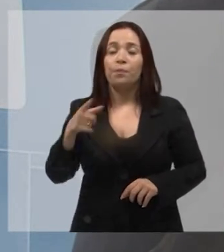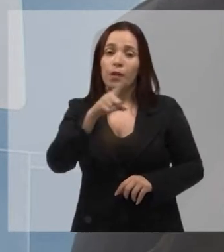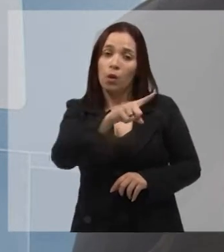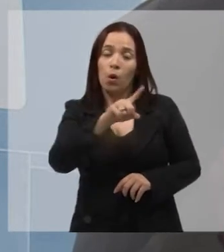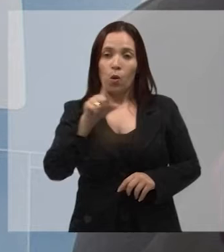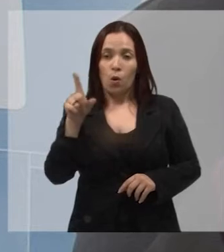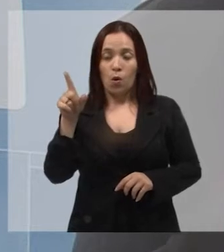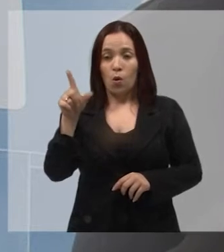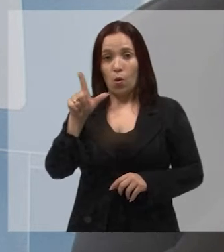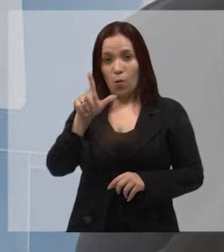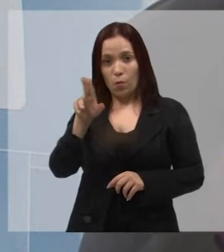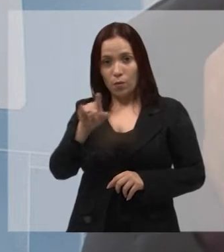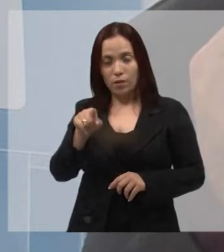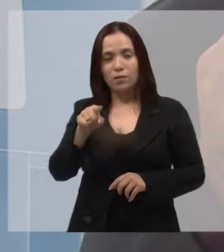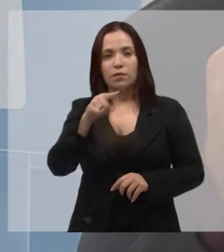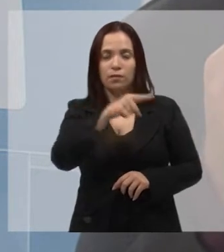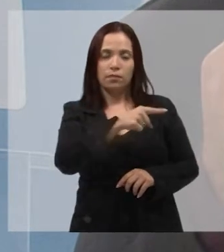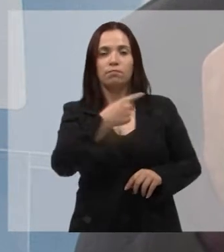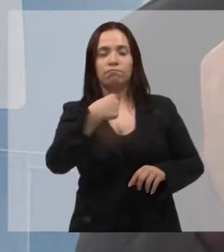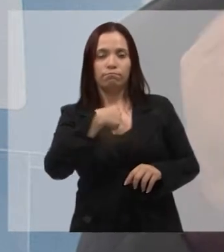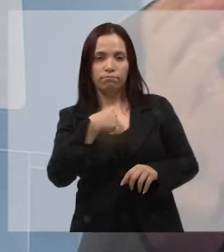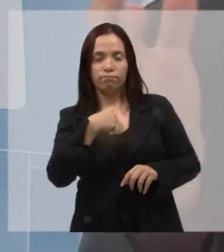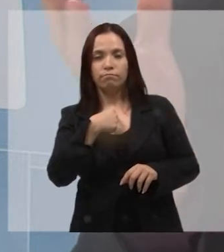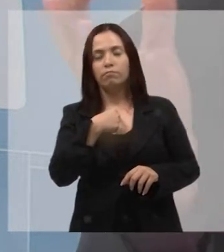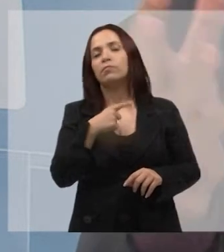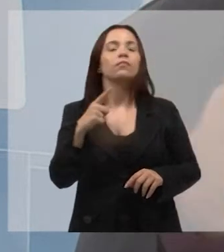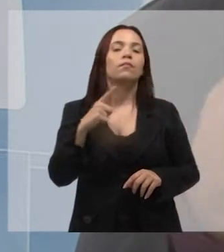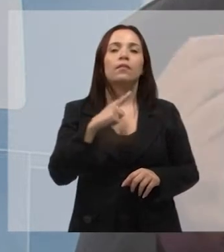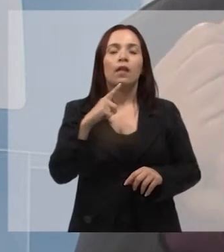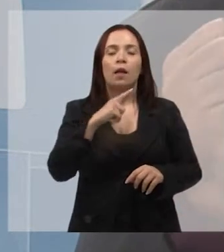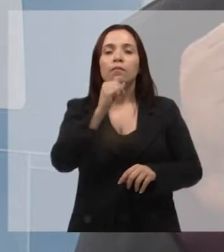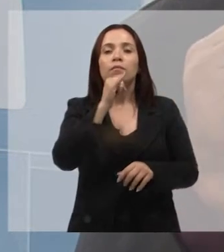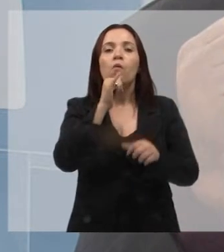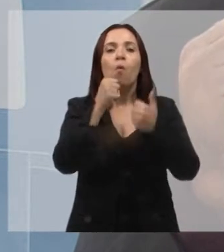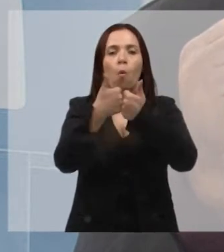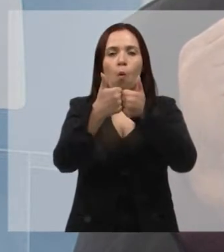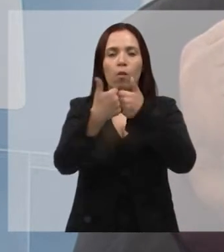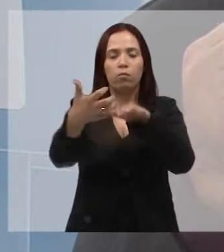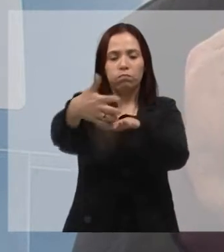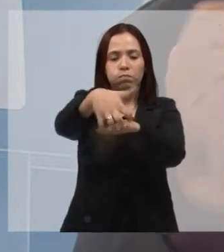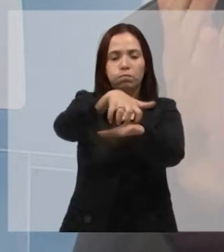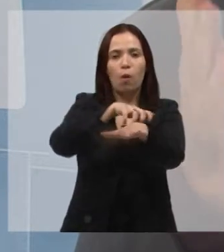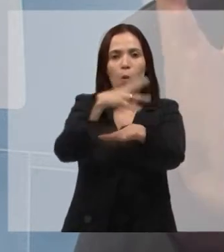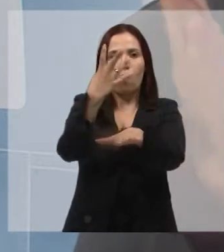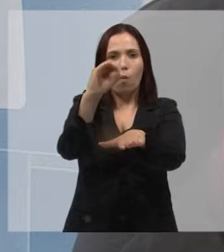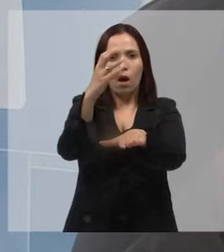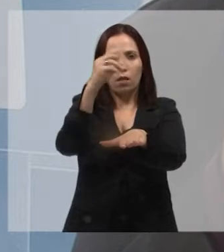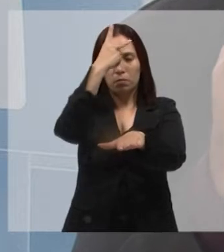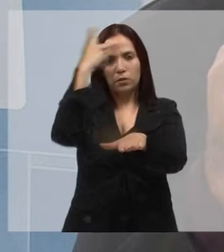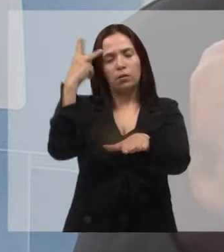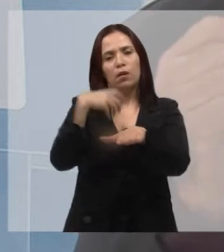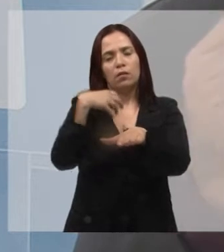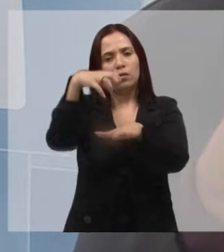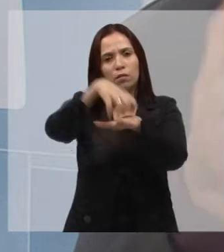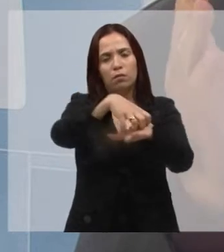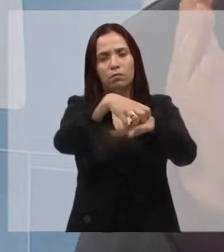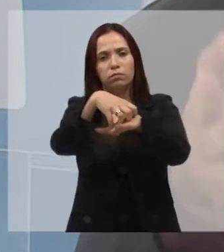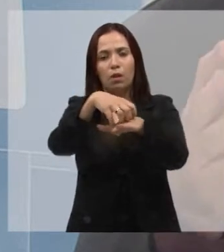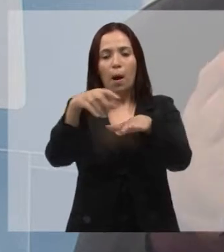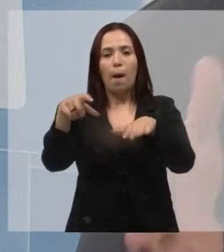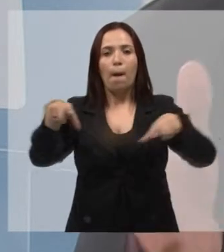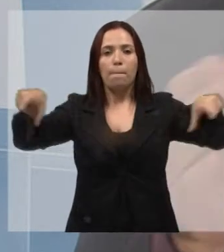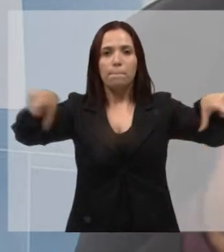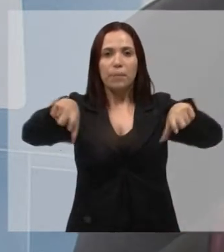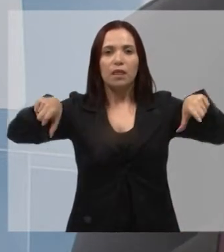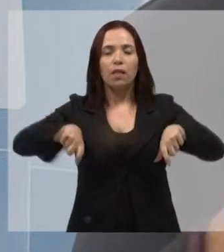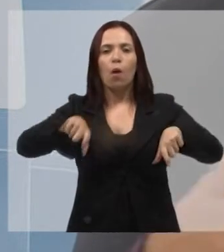O Luiz ou o Luiz tem um ônibus, o ônibus tem 40 pessoas dentro do ônibus, eu pego um ônibus, boto na estrada com os pneus careca,